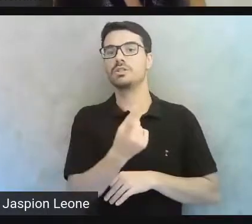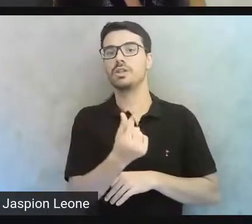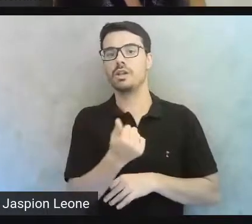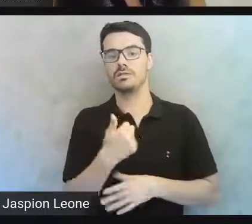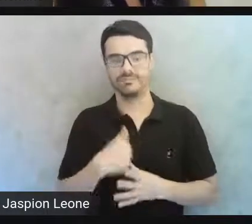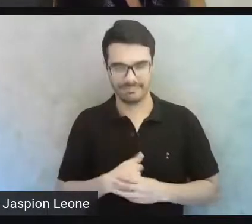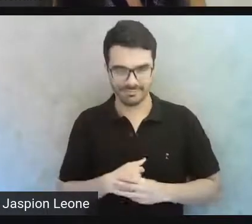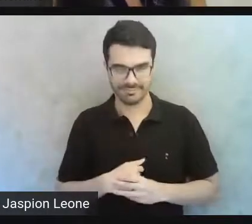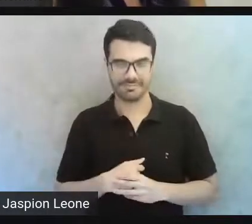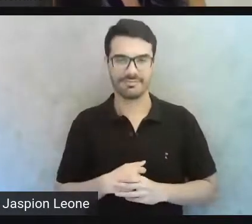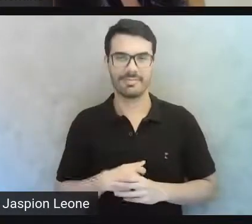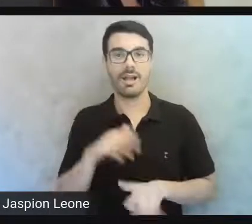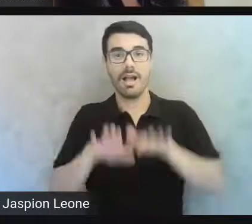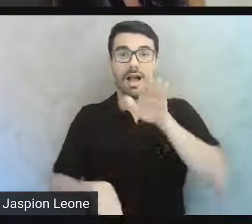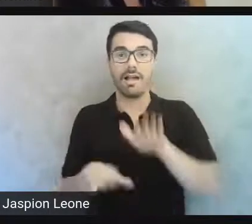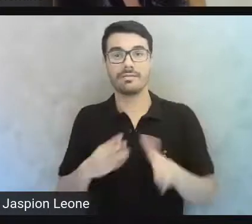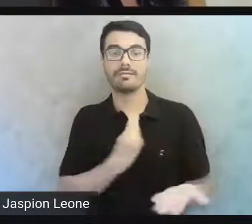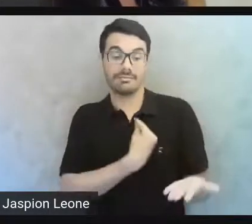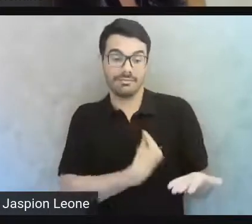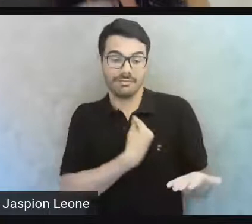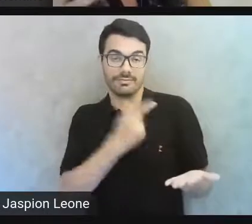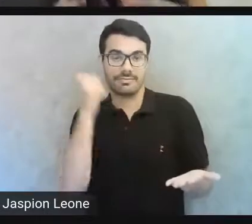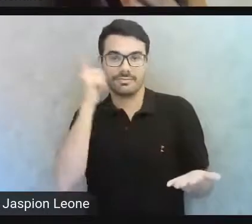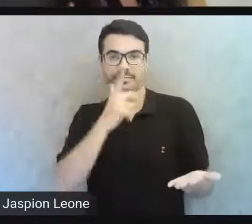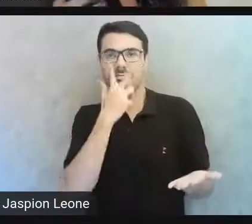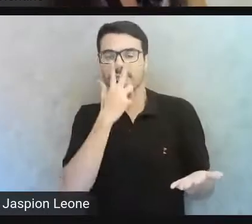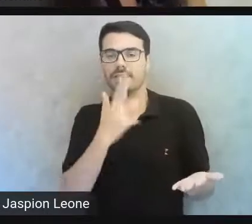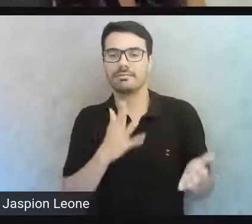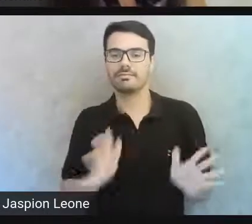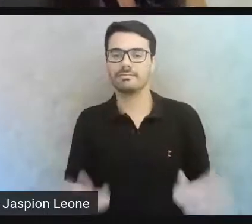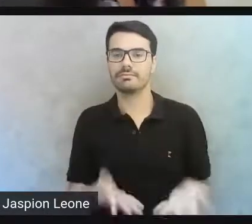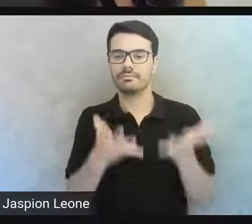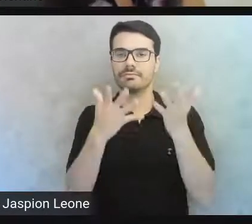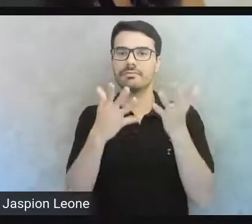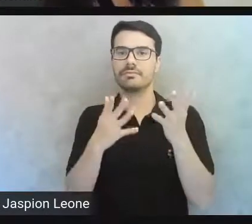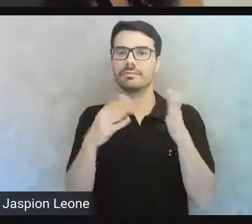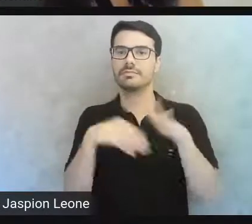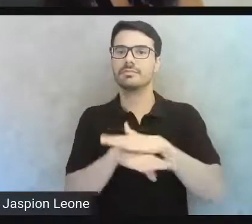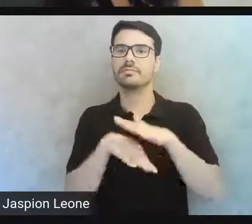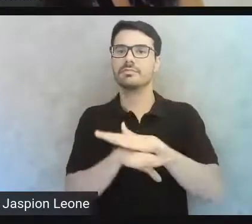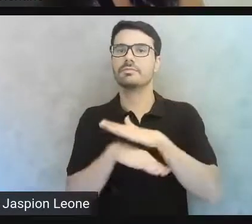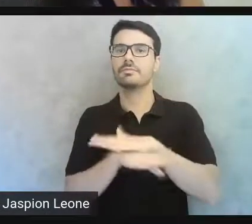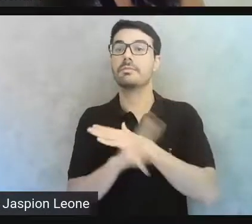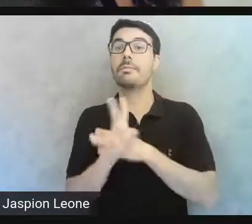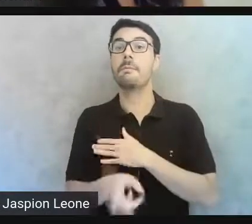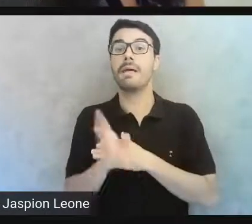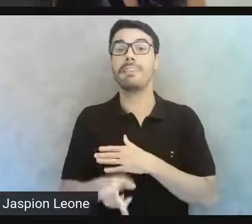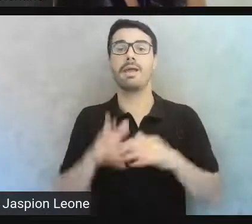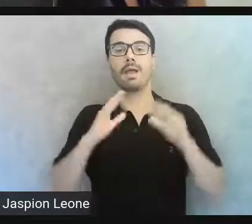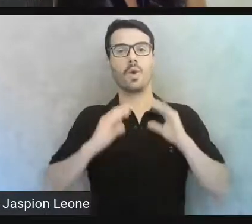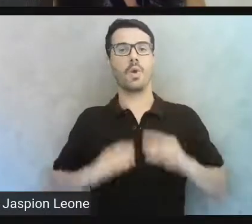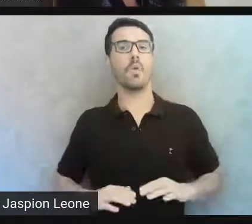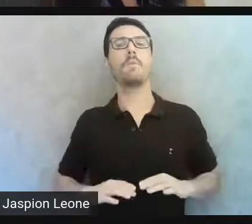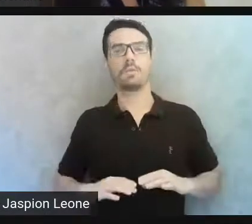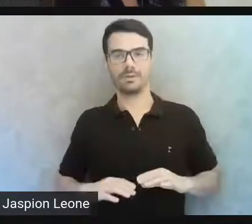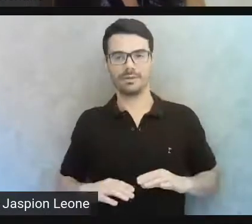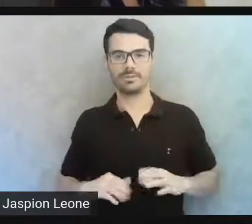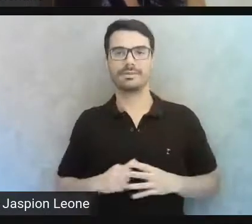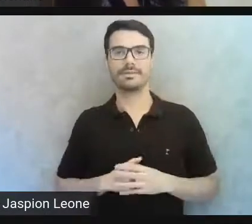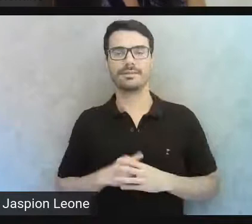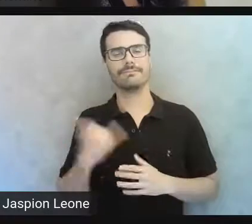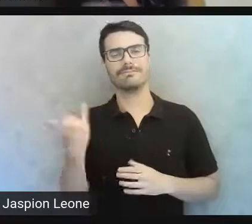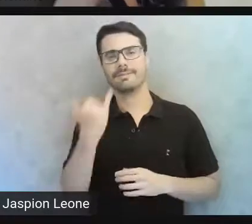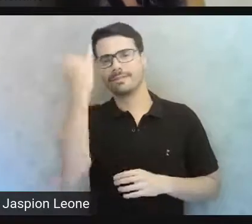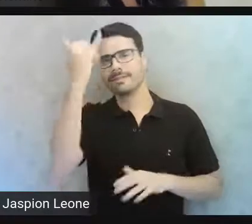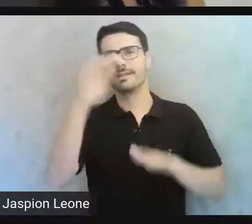vezes viver isso, né, já reforça a vontade de continuar mantendo esse comportamento. Então, é importante, eu acho que, às